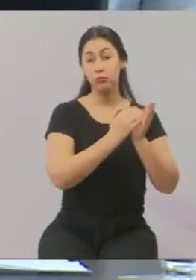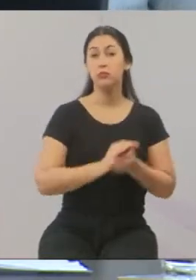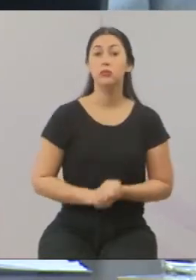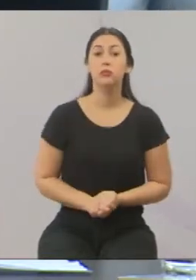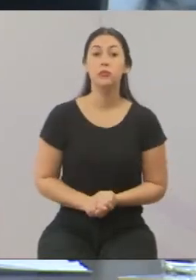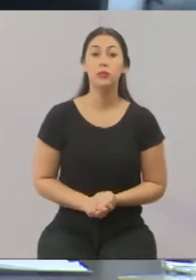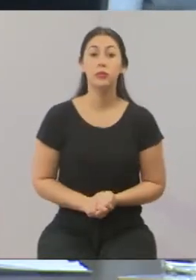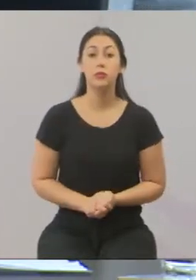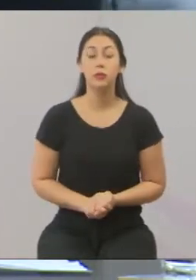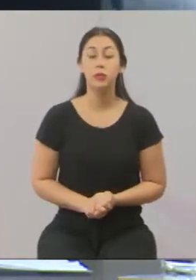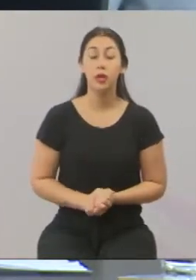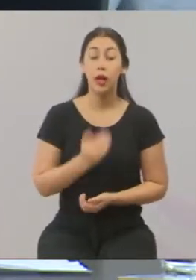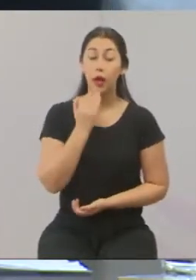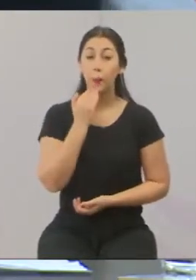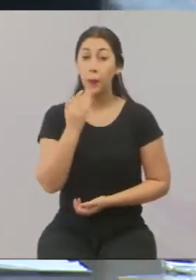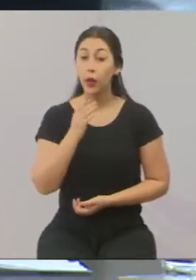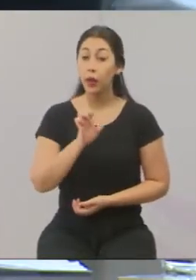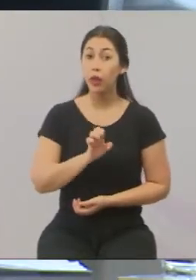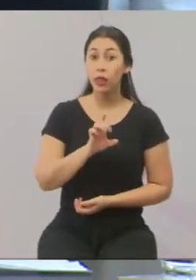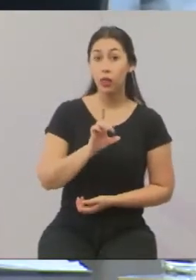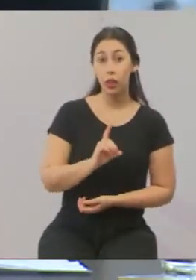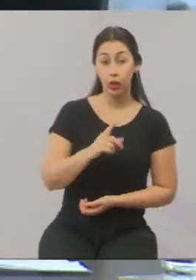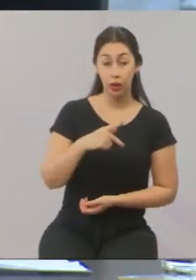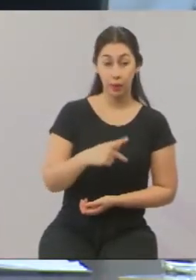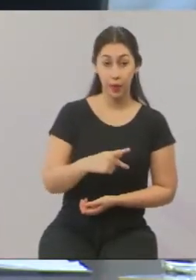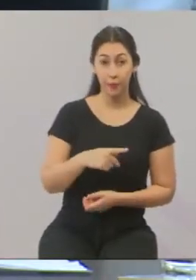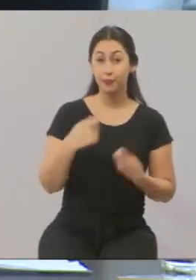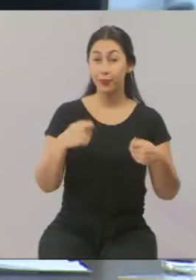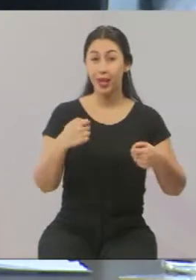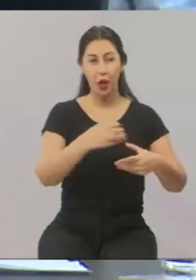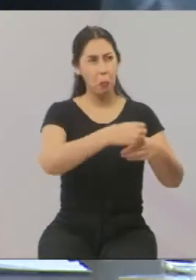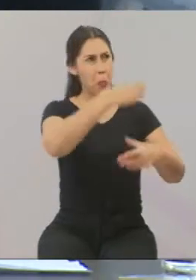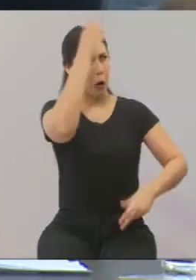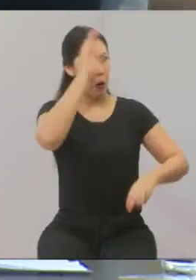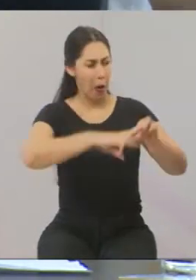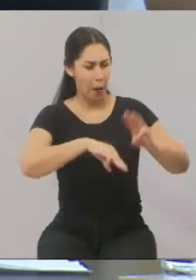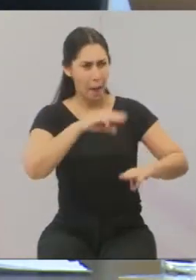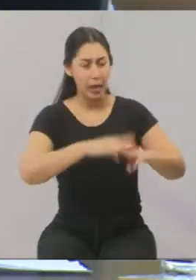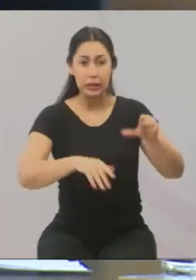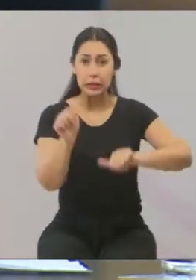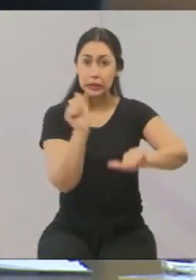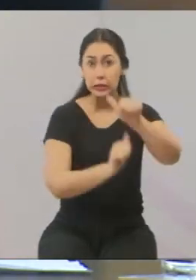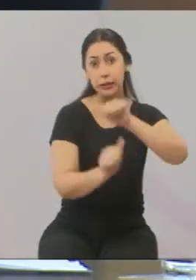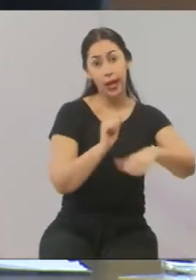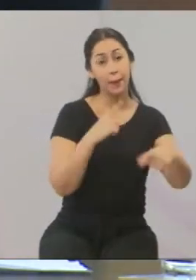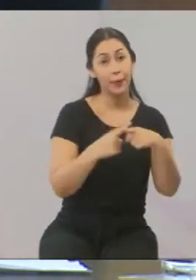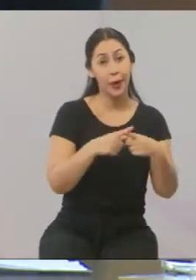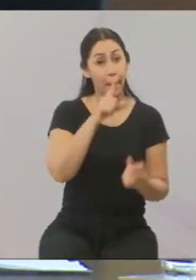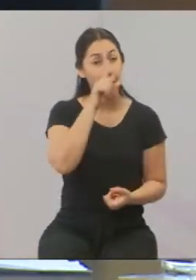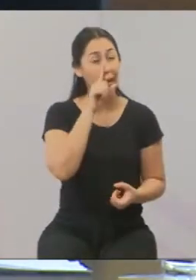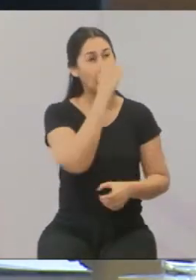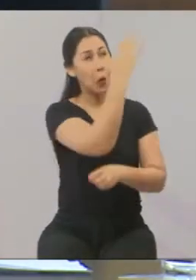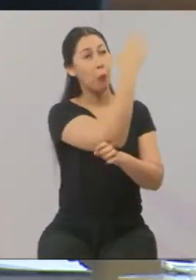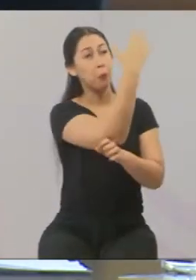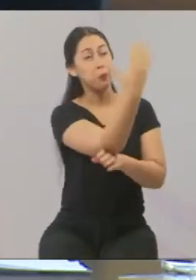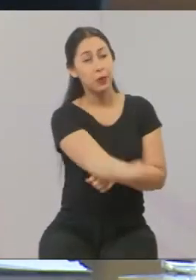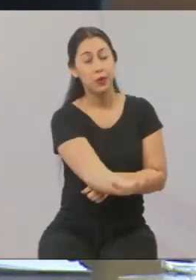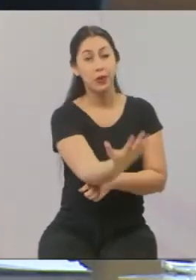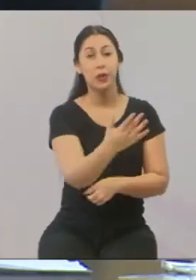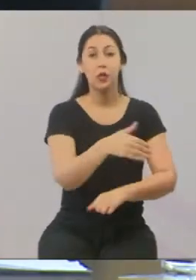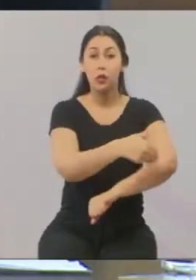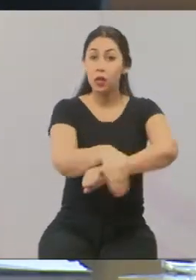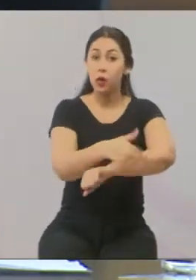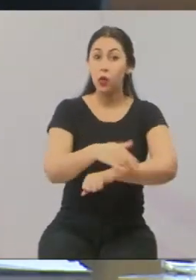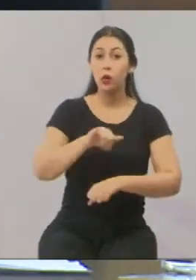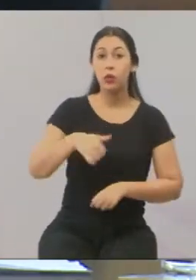regimentais, seja oficiada a IDP, solicitando a substituição de 2 postes de madeira que apresentam risco de queda na estrada Ronda do